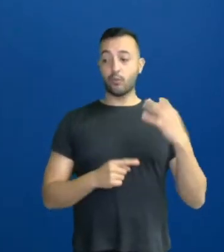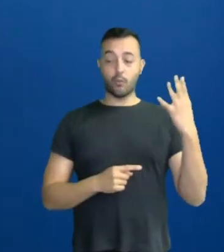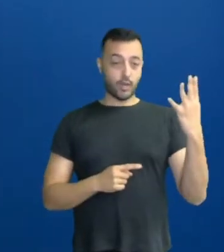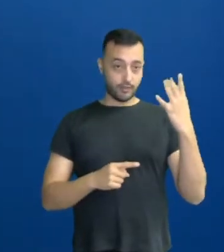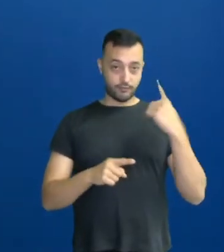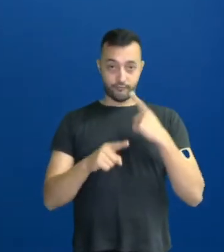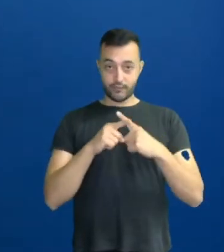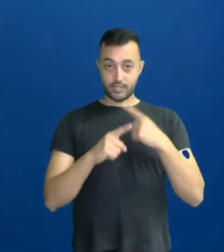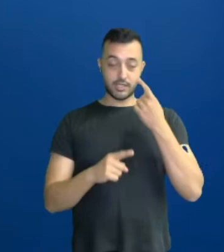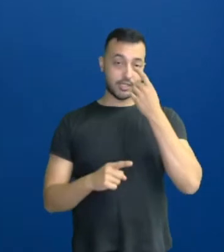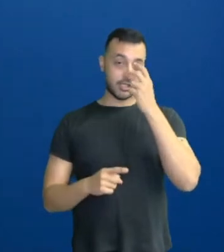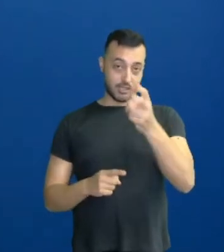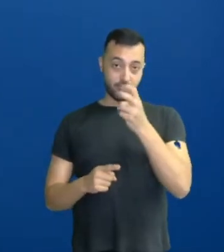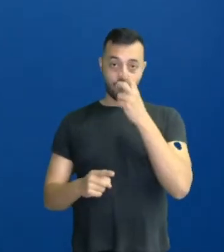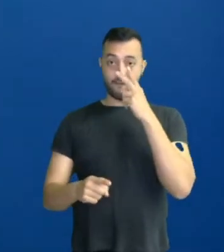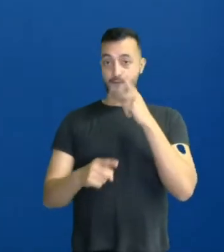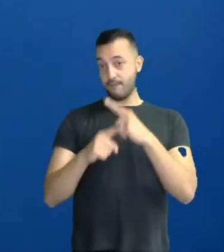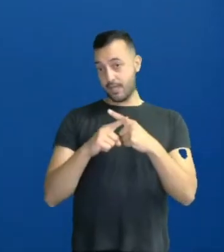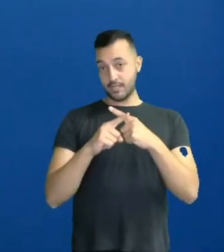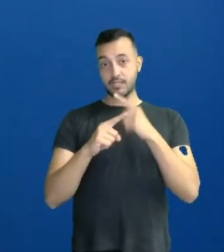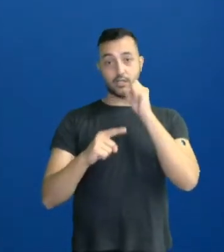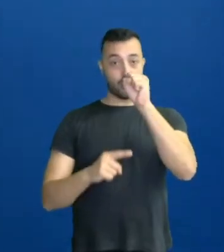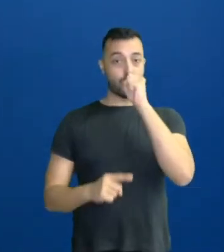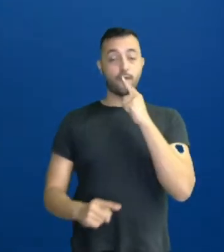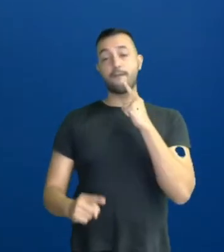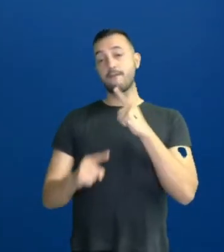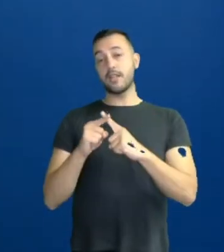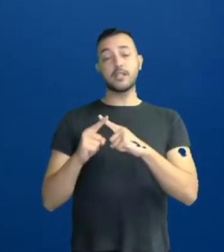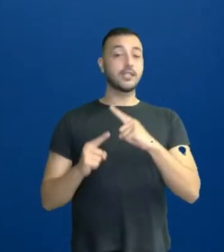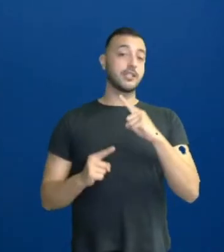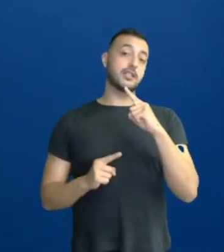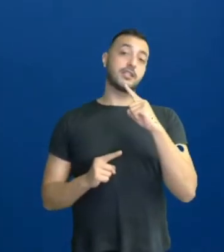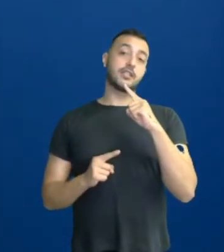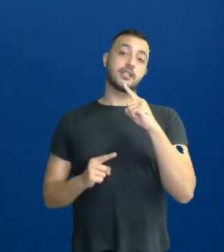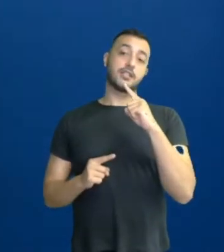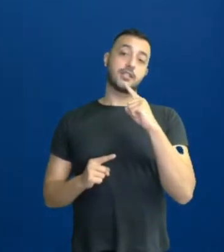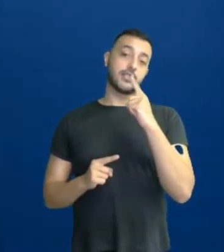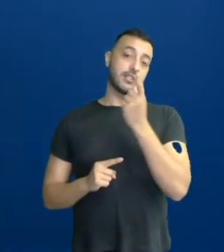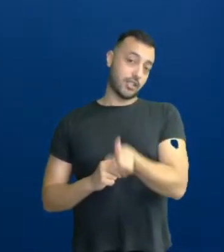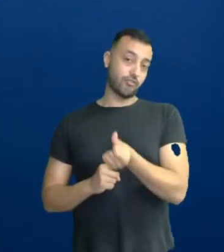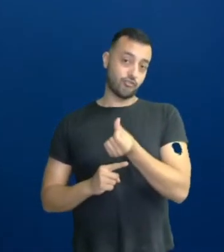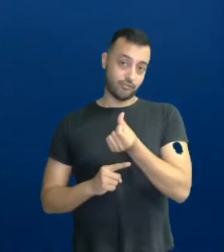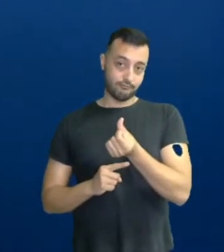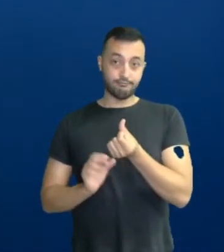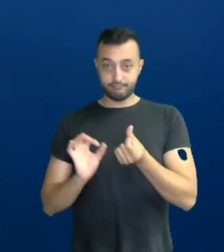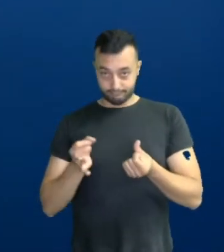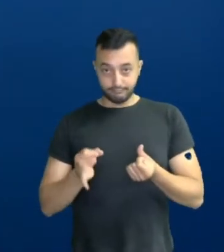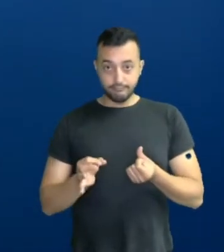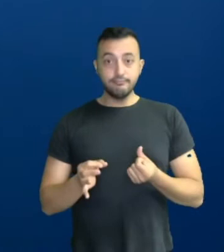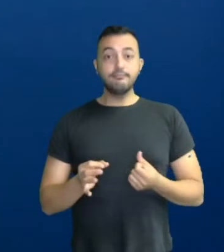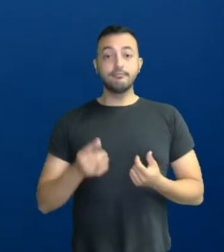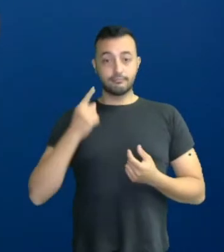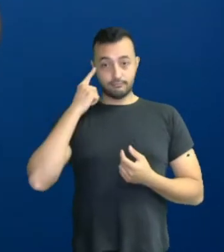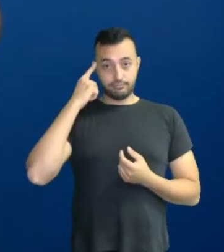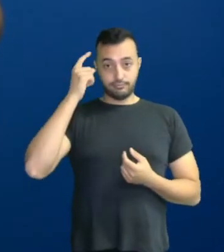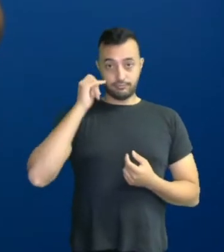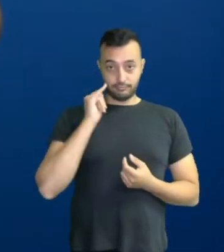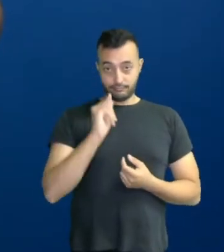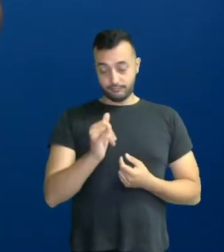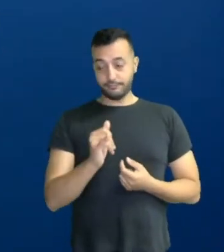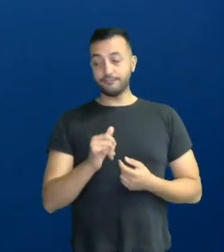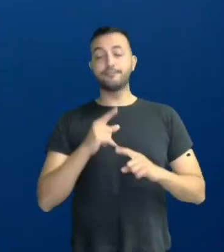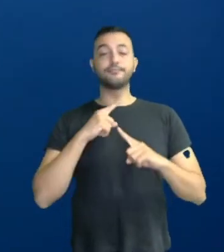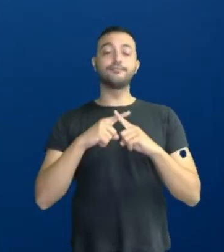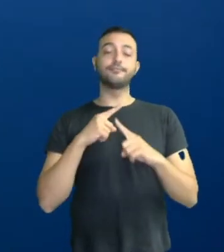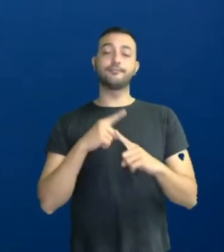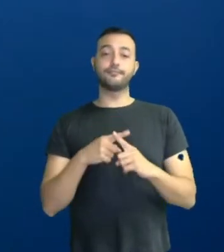4 vezes 5 vezes 8 e vezes 6. Tá certo? Lembrando que na